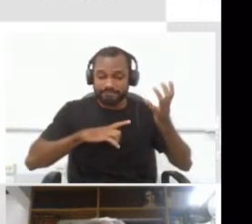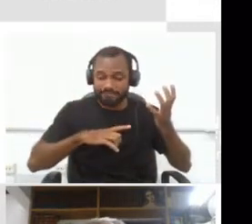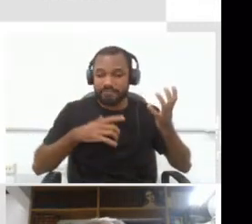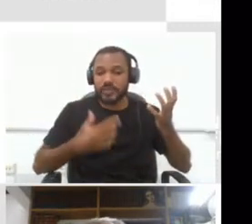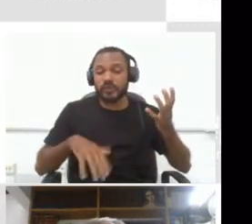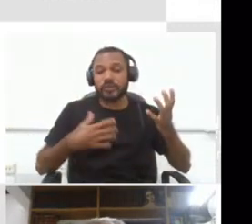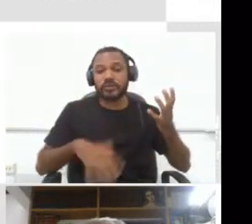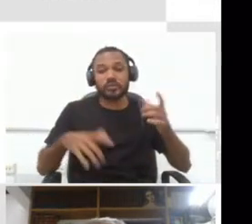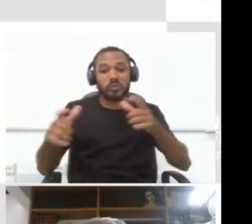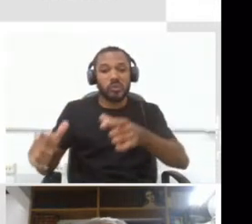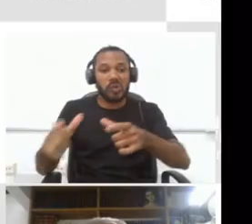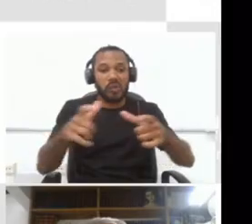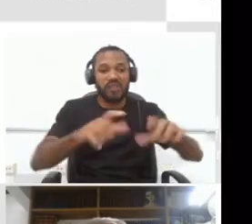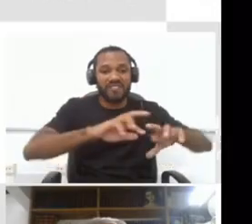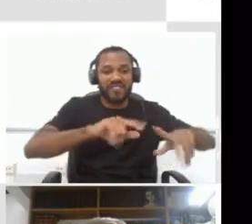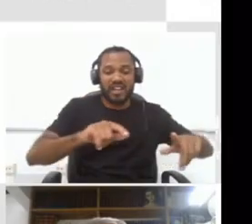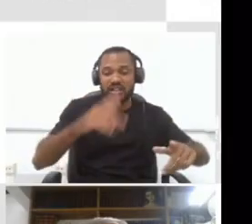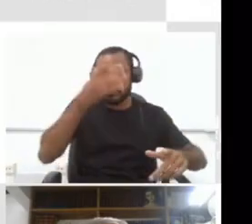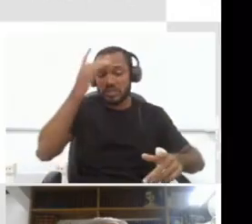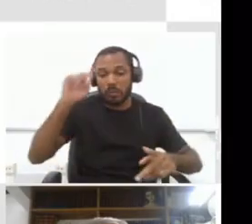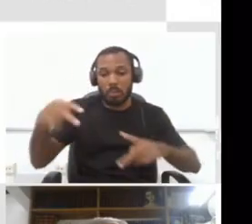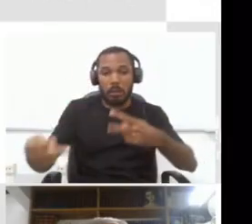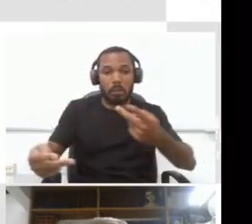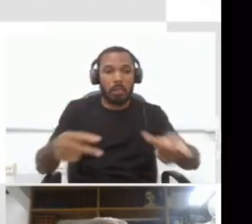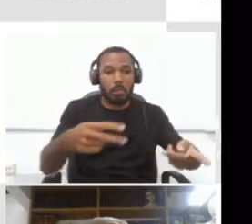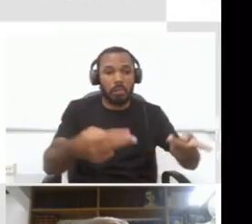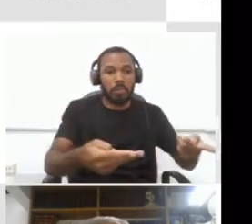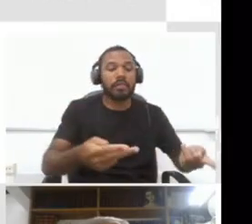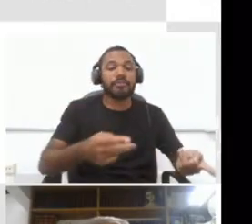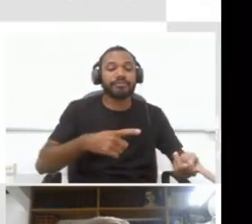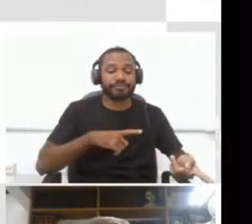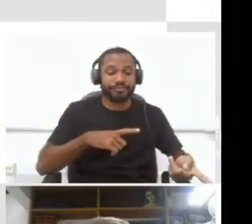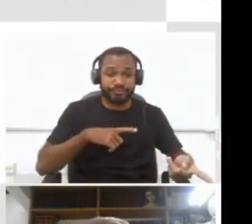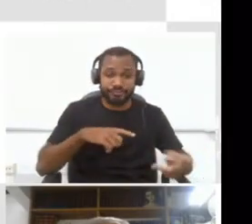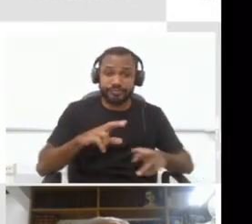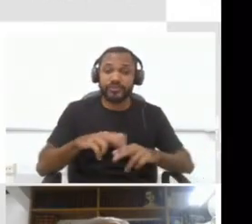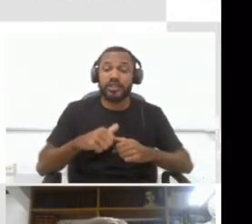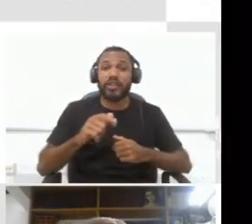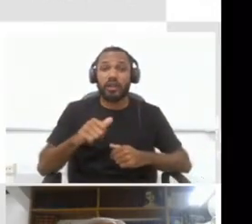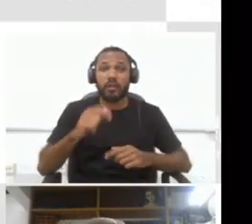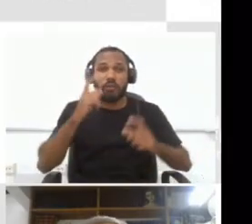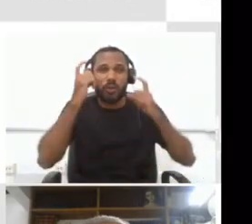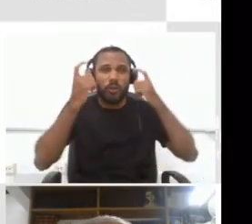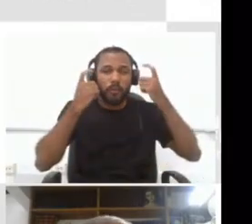locais. Então, vocês percebem que é